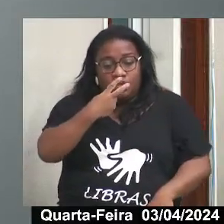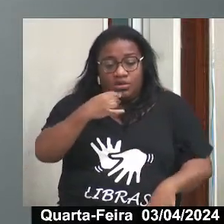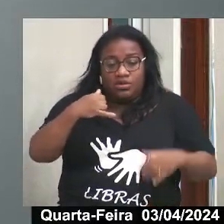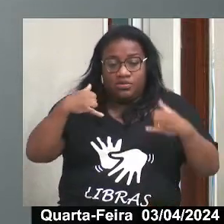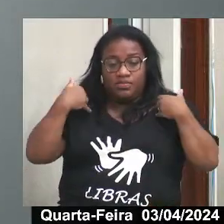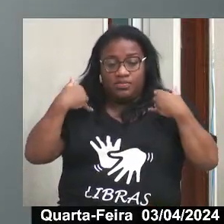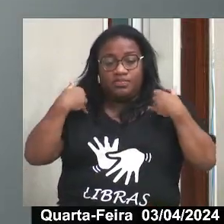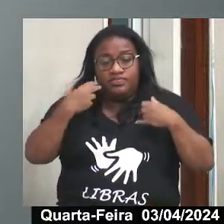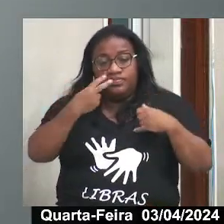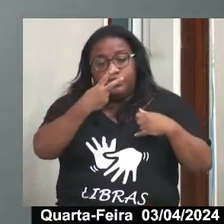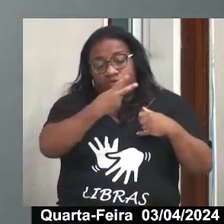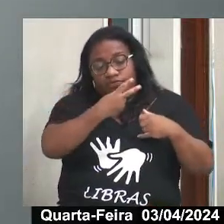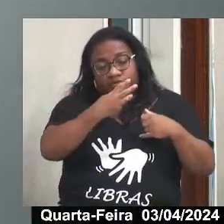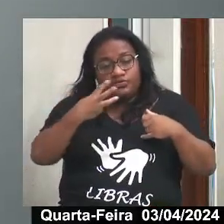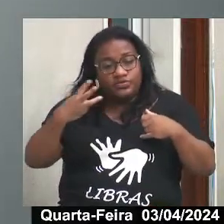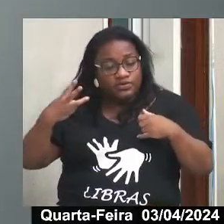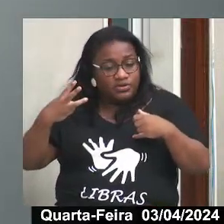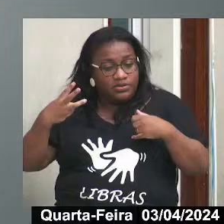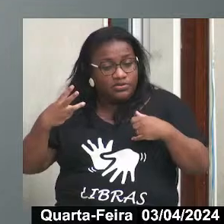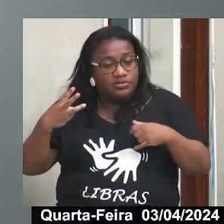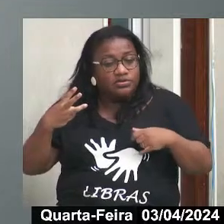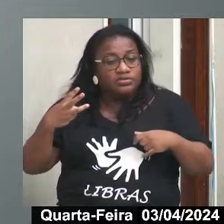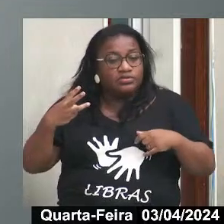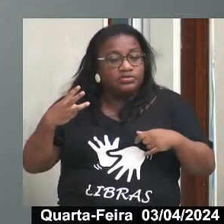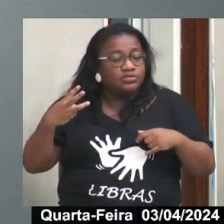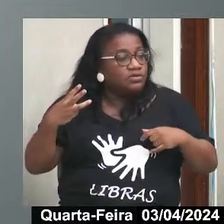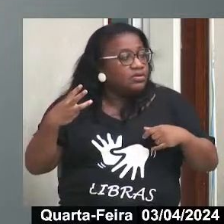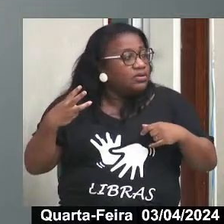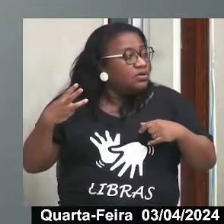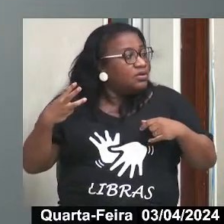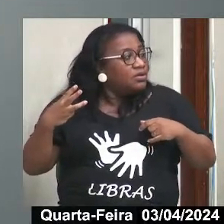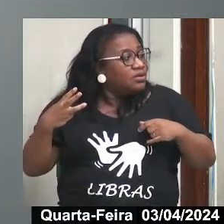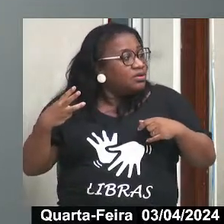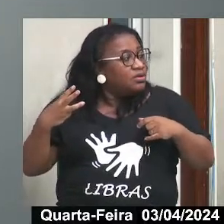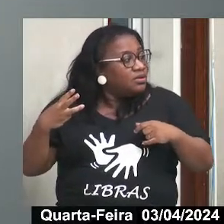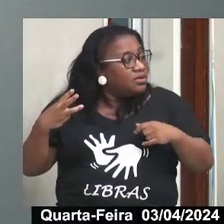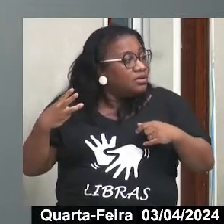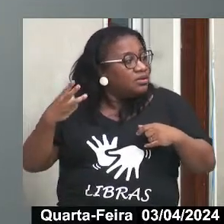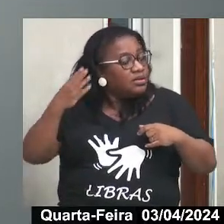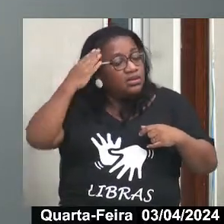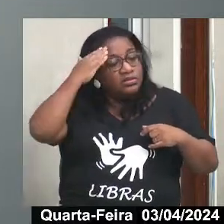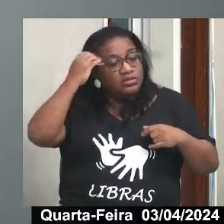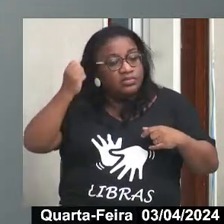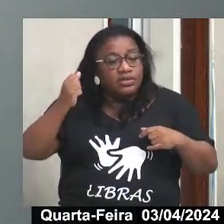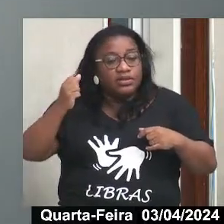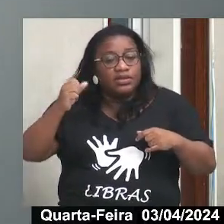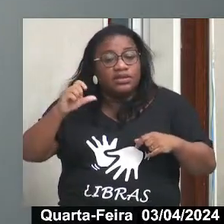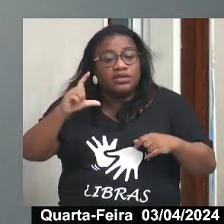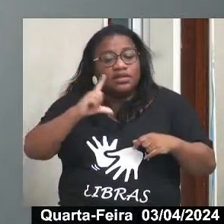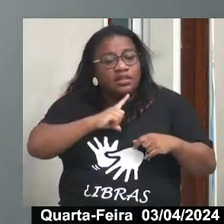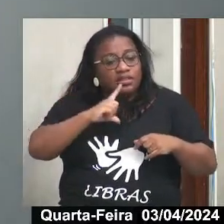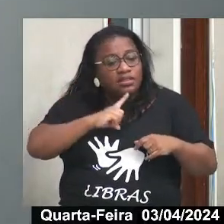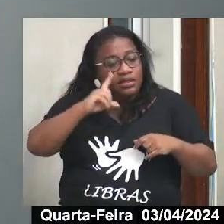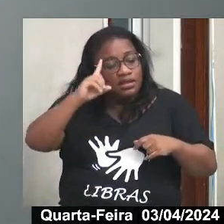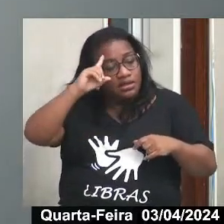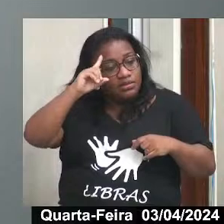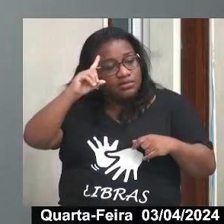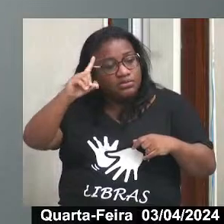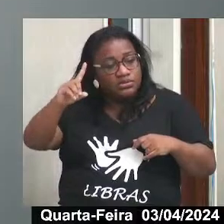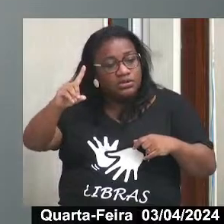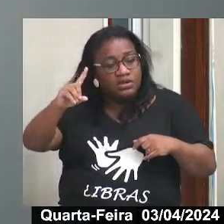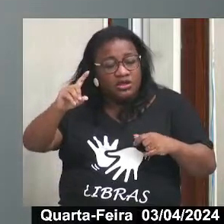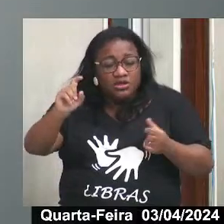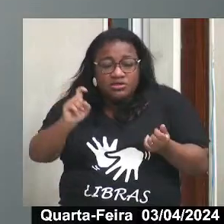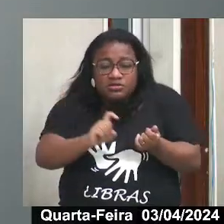anos, sozinho, durante 3 anos na oposição. Eu sabia que ia chegar um momento que a